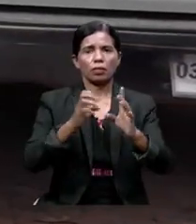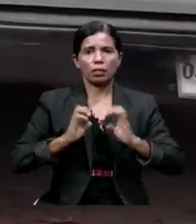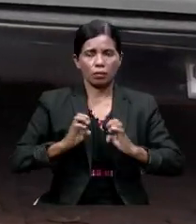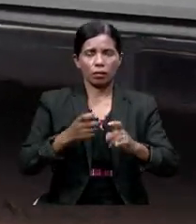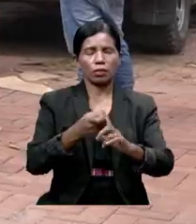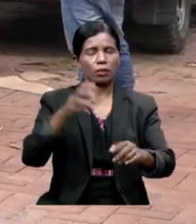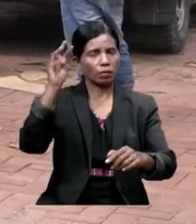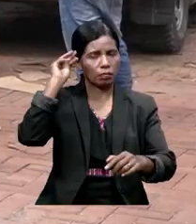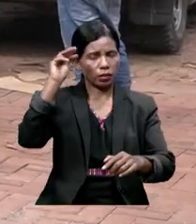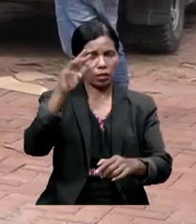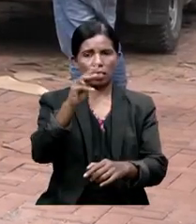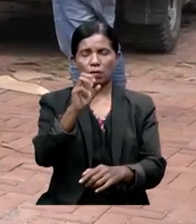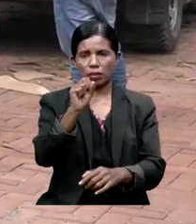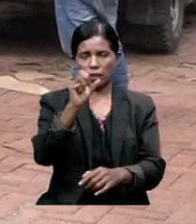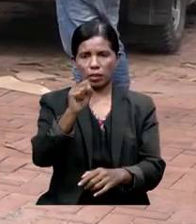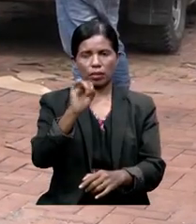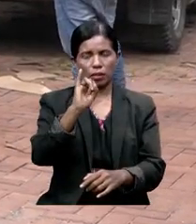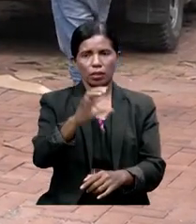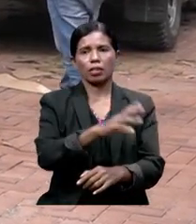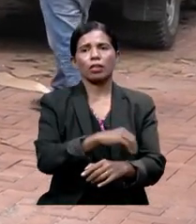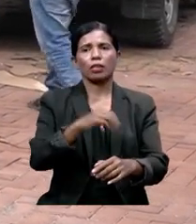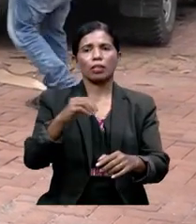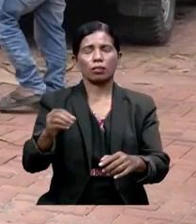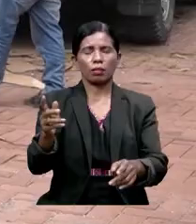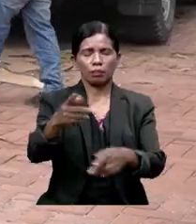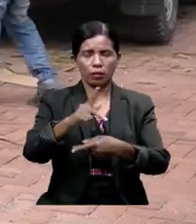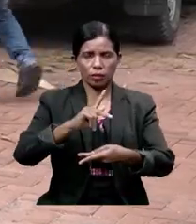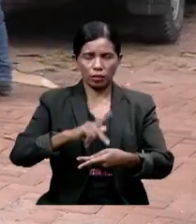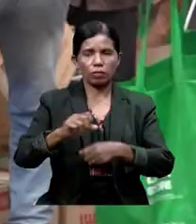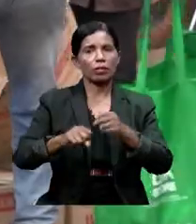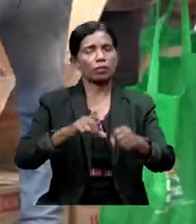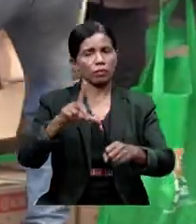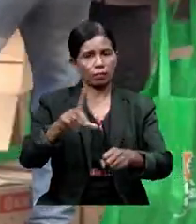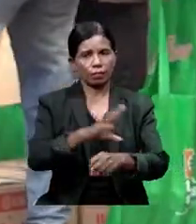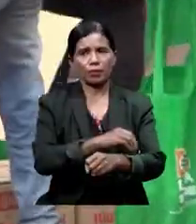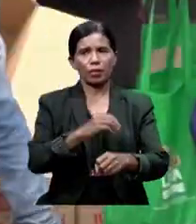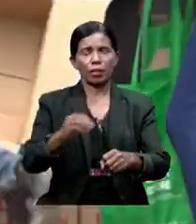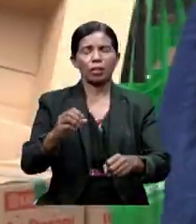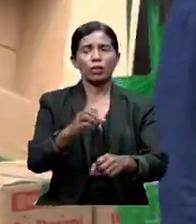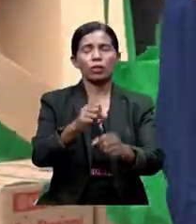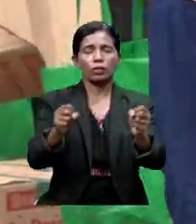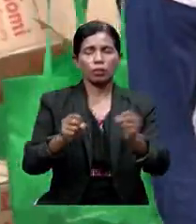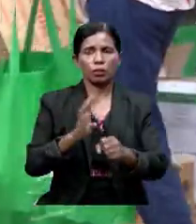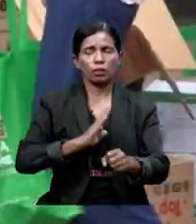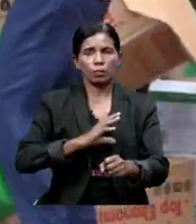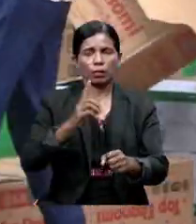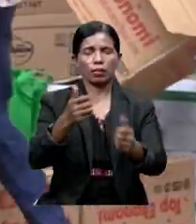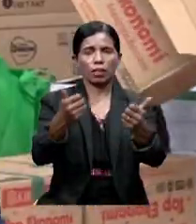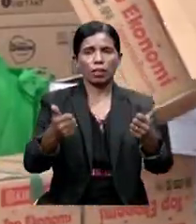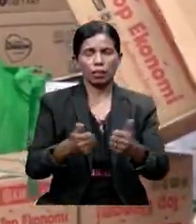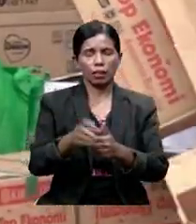Rússia Ministério Solidariedade Social, no Proteção Civil. Além de Suco Bideu Santana e a aldeia